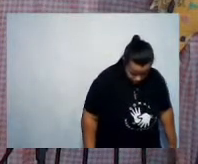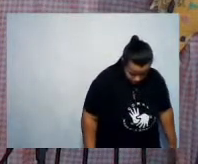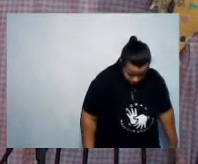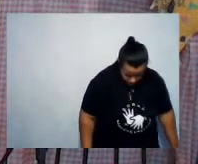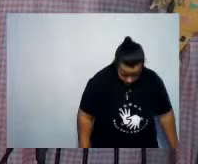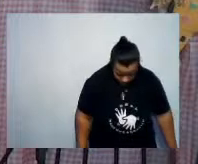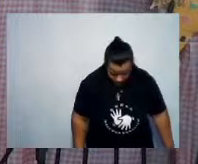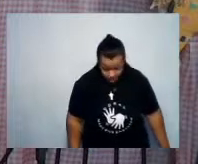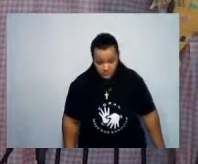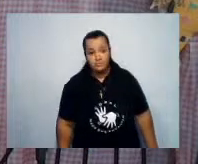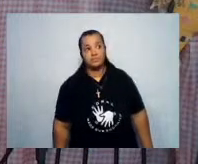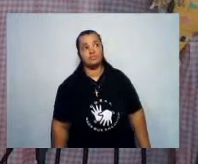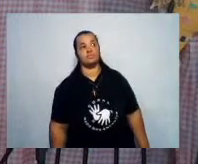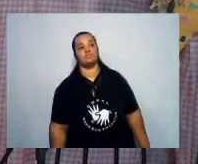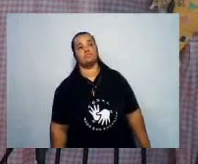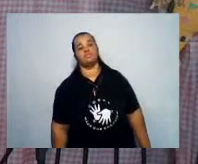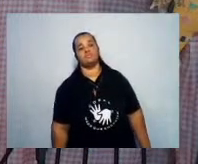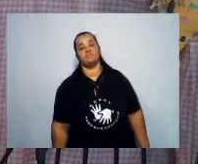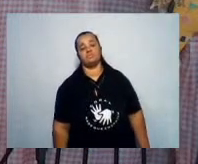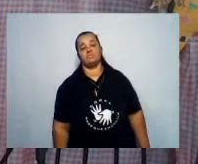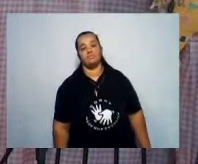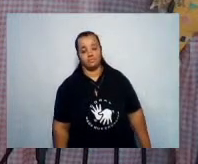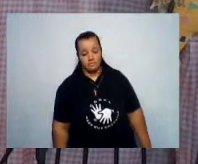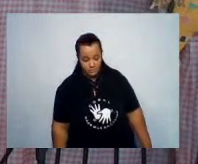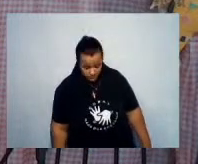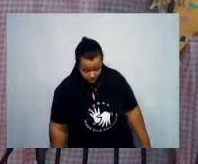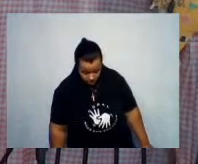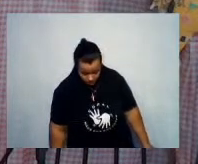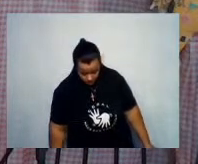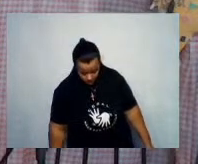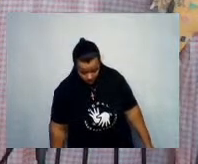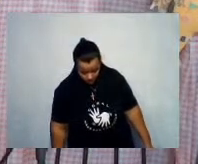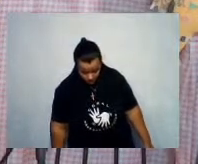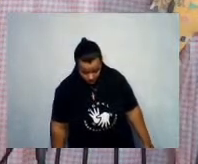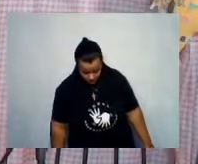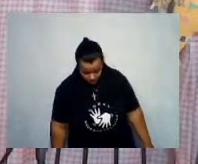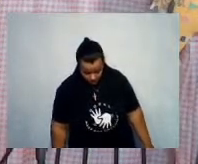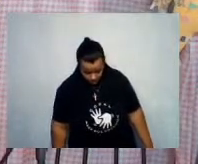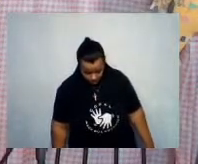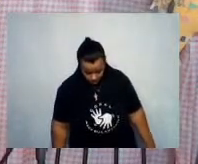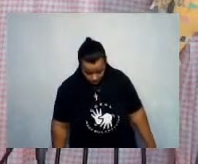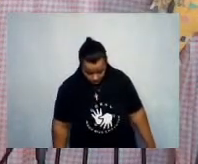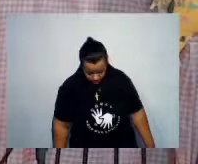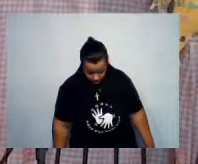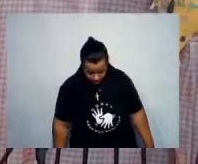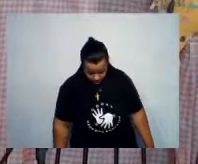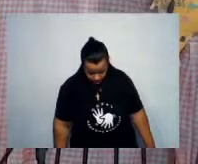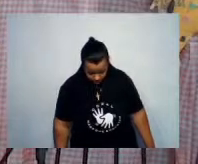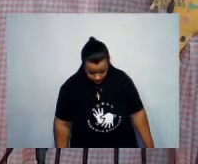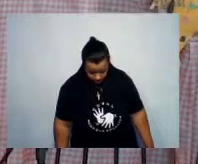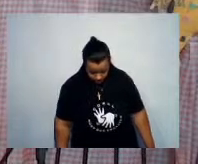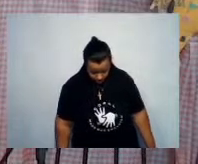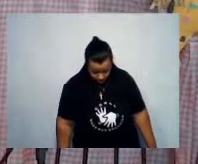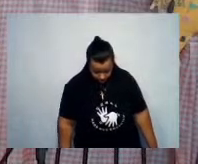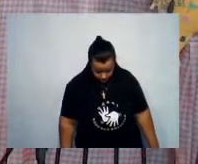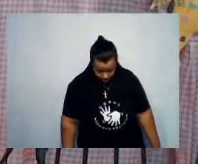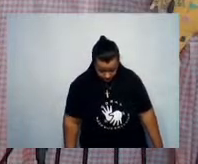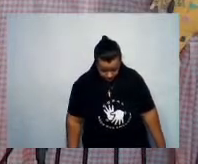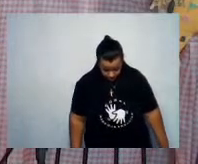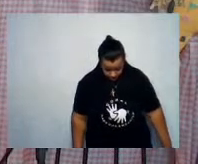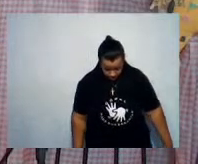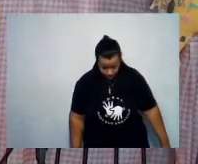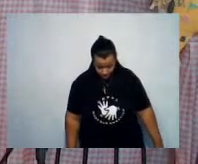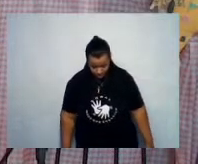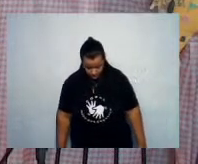equipe maravilhosa que está trabalhando aqui também. O nosso muito obrigado, a festa está maravilhosa, acontecendo do jeito que, né, poderia